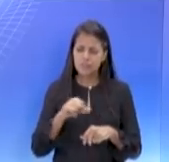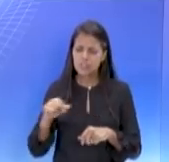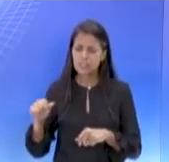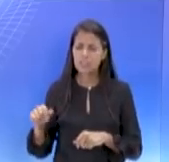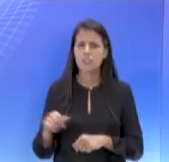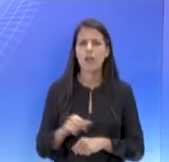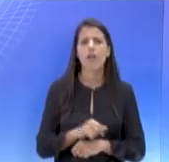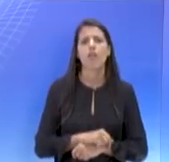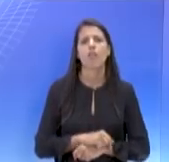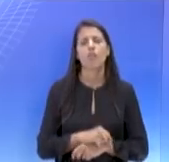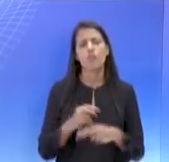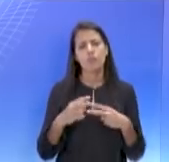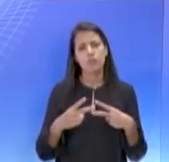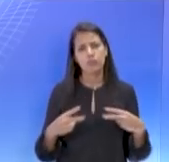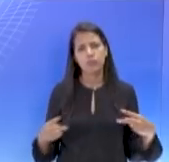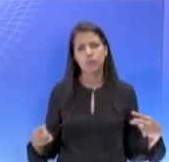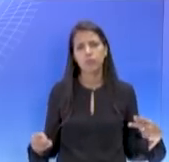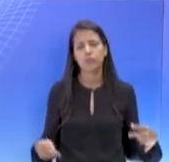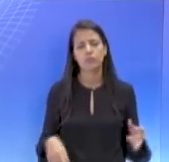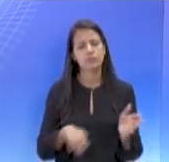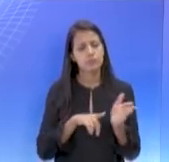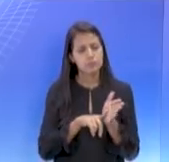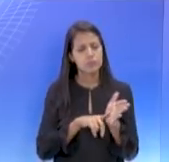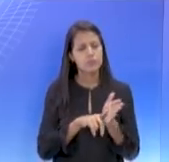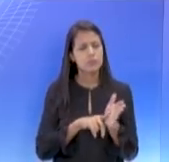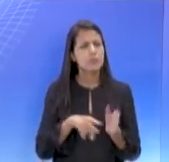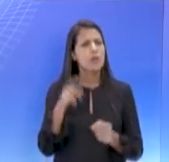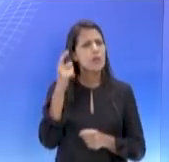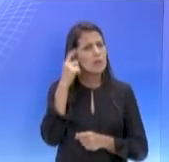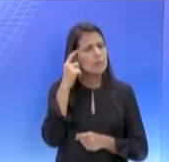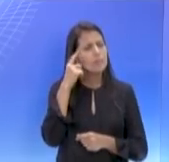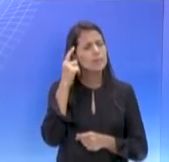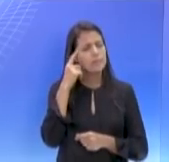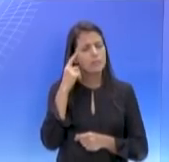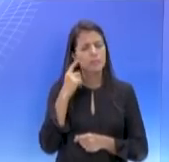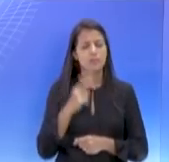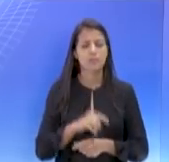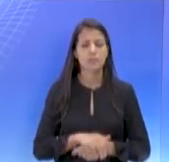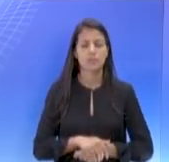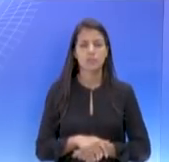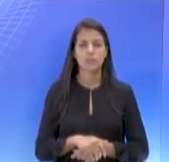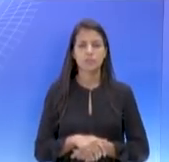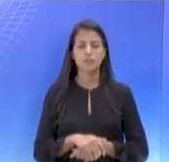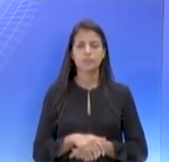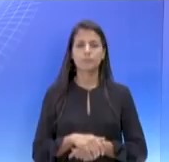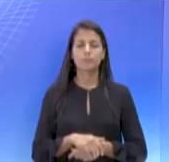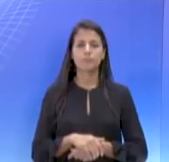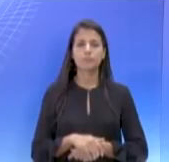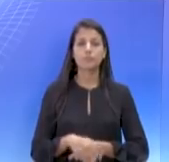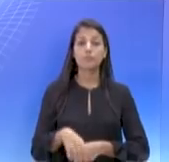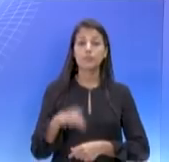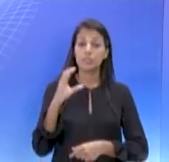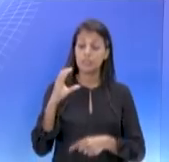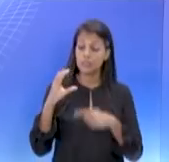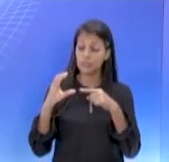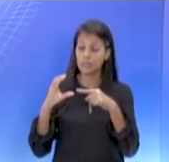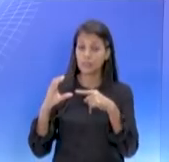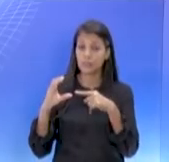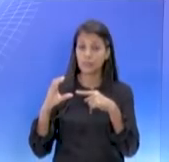de recursos naturais, né? Sal, será que é essa? Vamos esperar um pouquinho? Essa aí vai ser uma das 2, né? Que ela tá